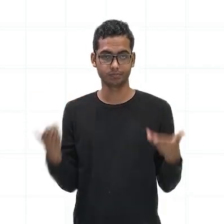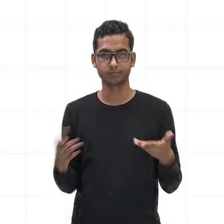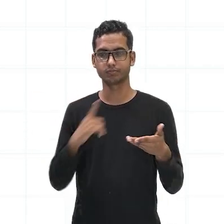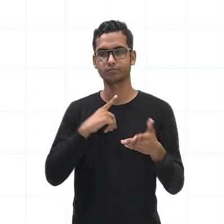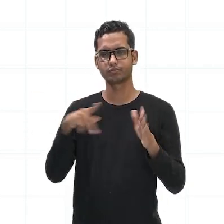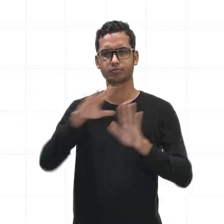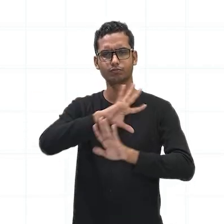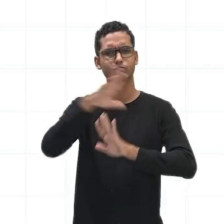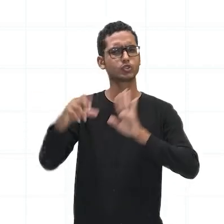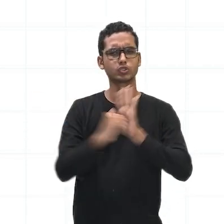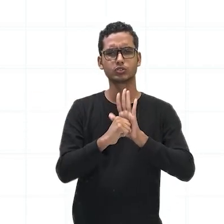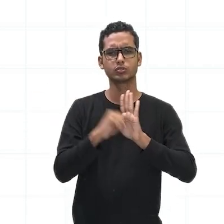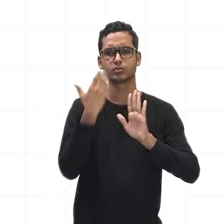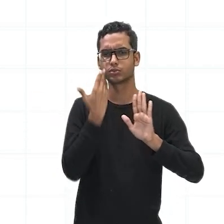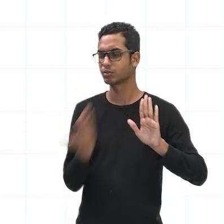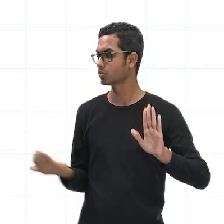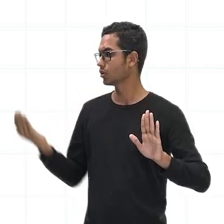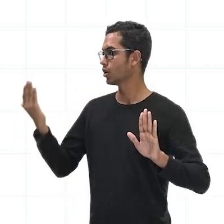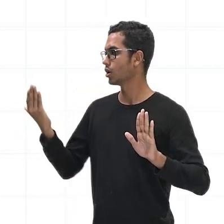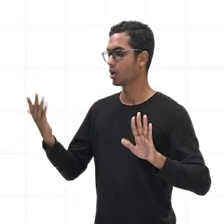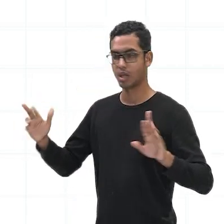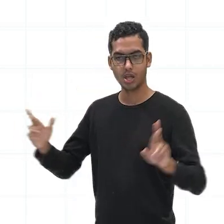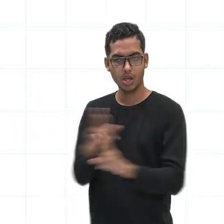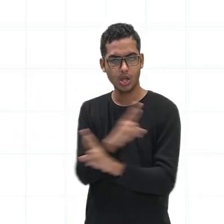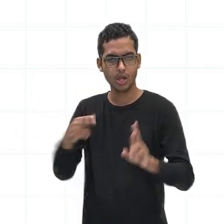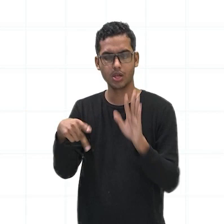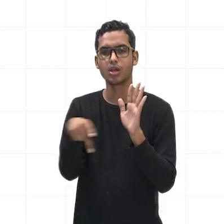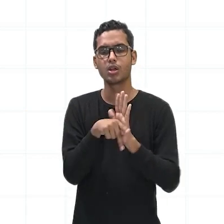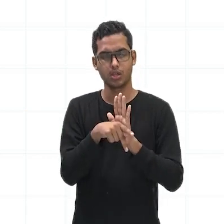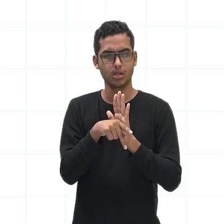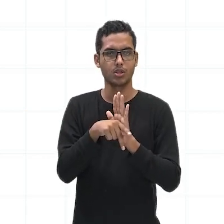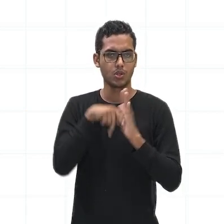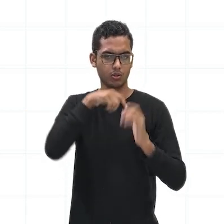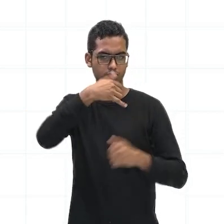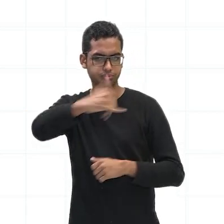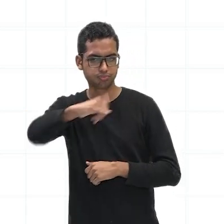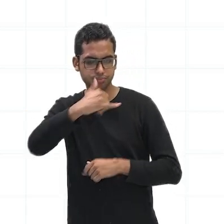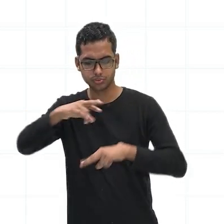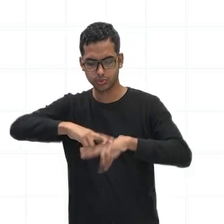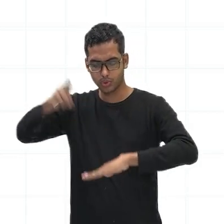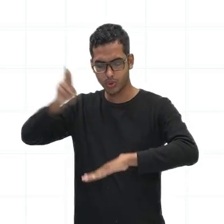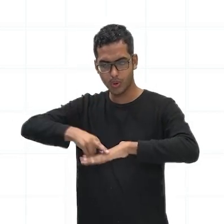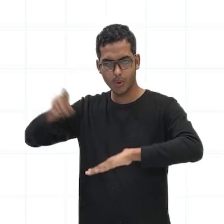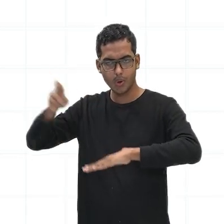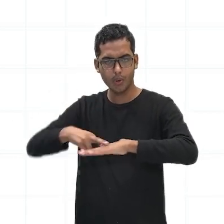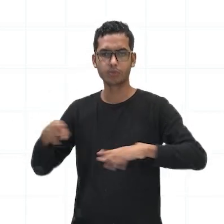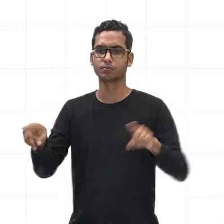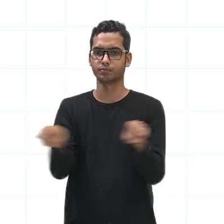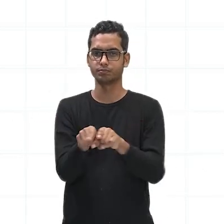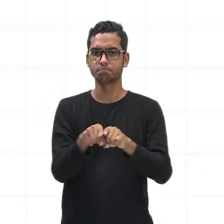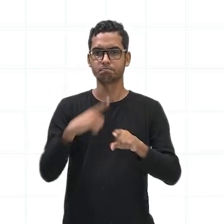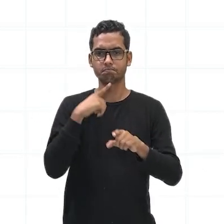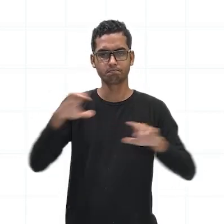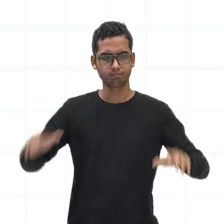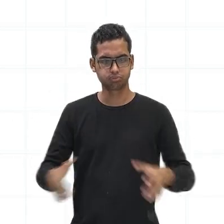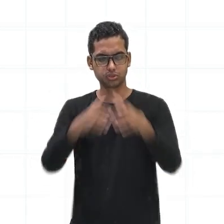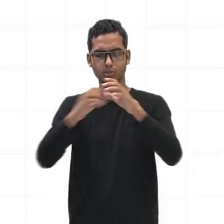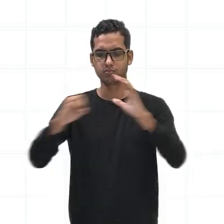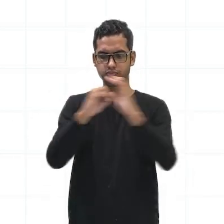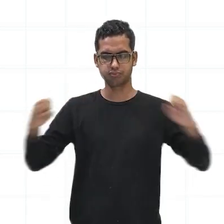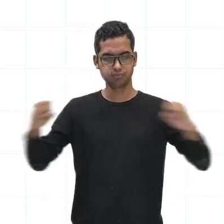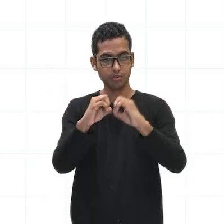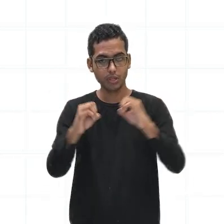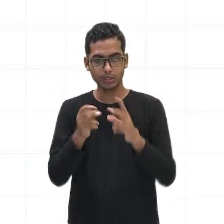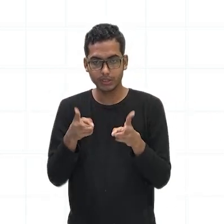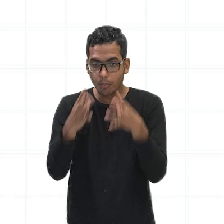está relacionado também com a energia atômica, né? Relacionado aí com a radiação também, é importante ficar atentos a esse símbolo, né,